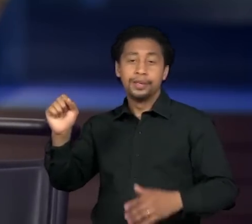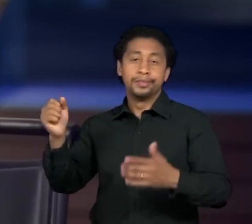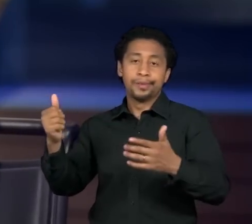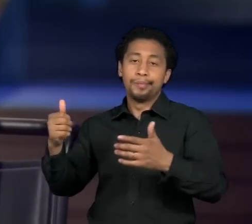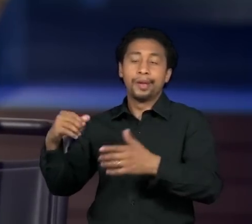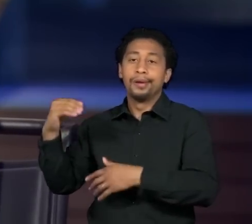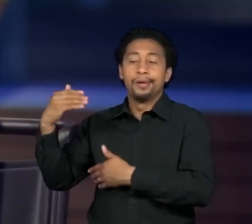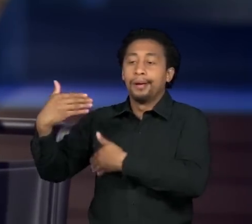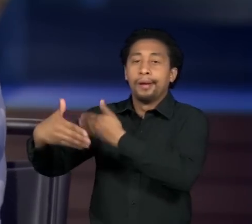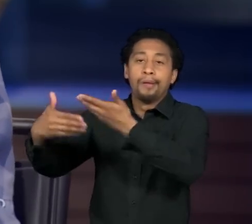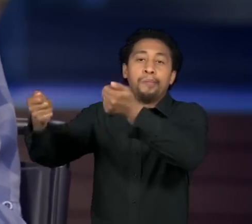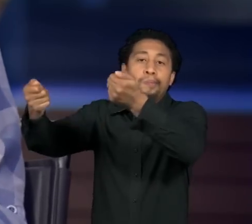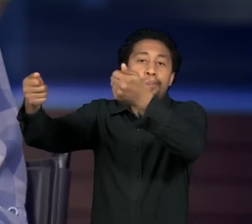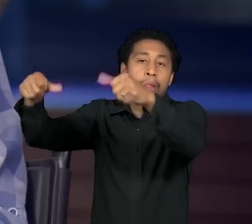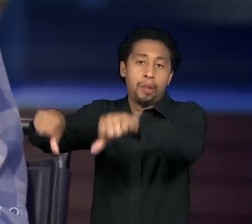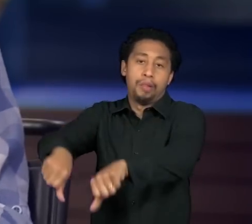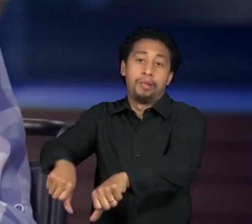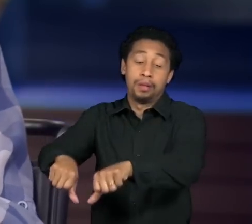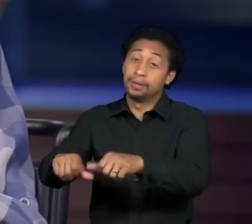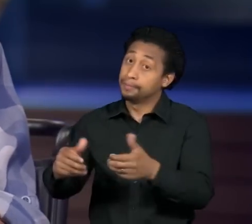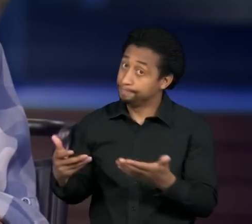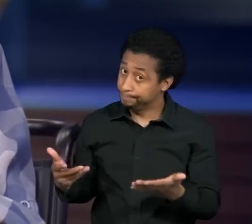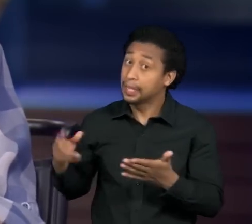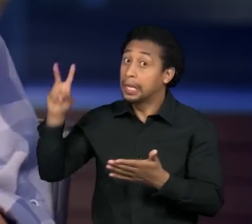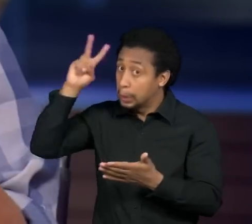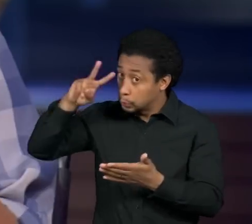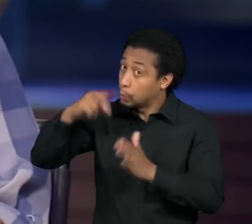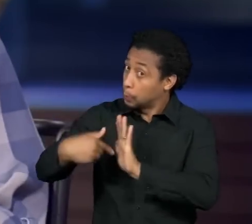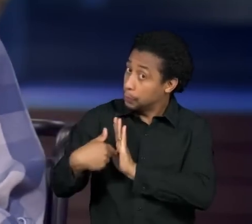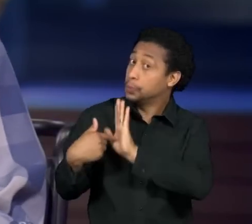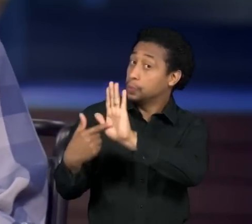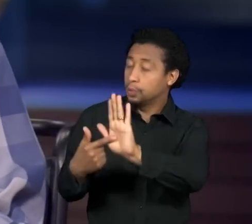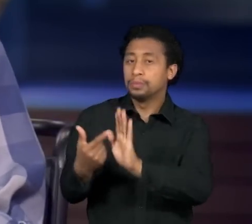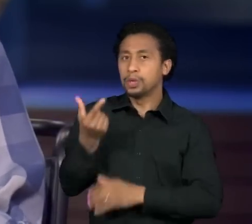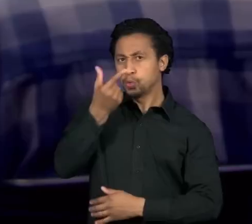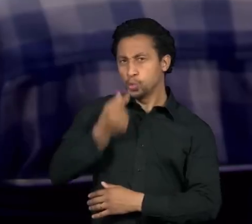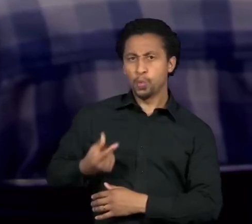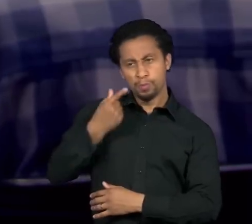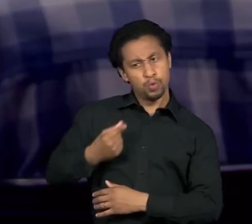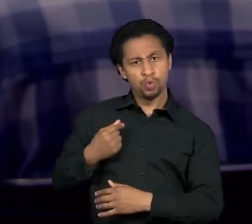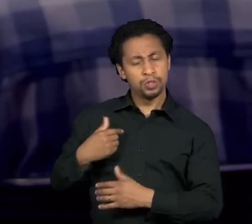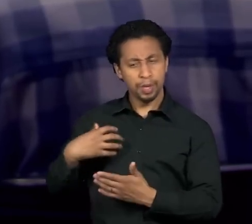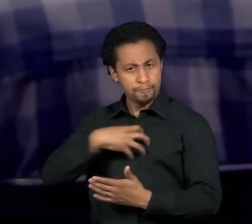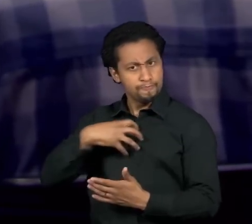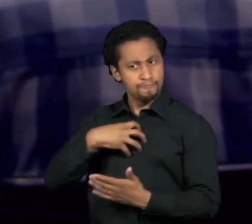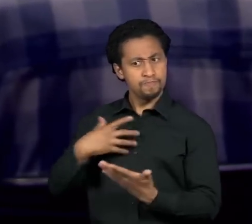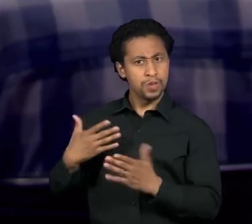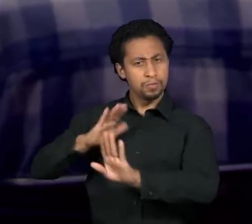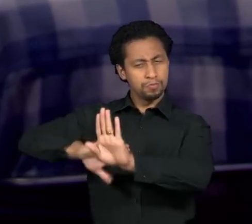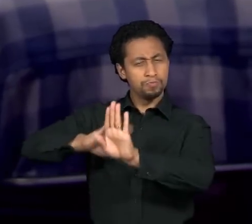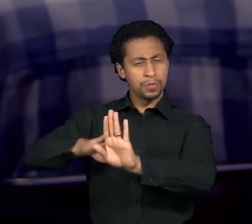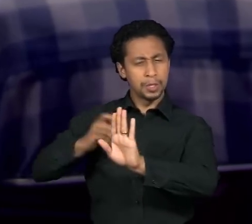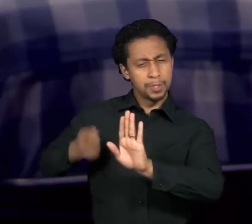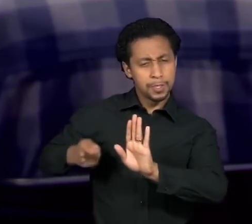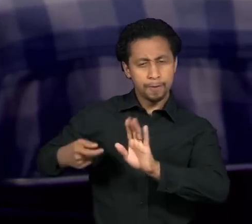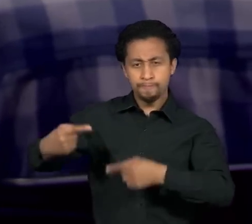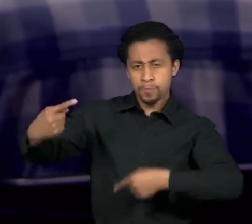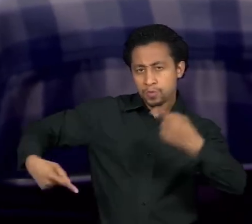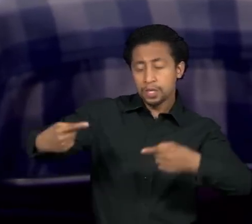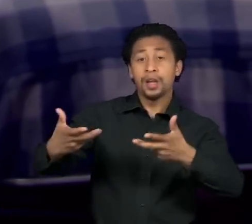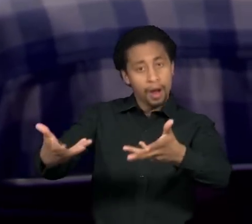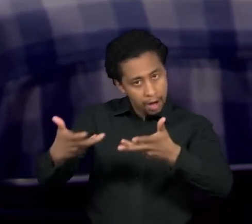recuperando economicamente, o Putin deseja também, por essa sua posição política e ideológica,